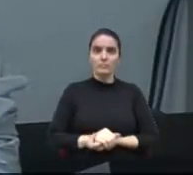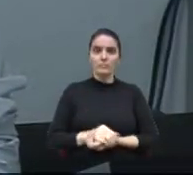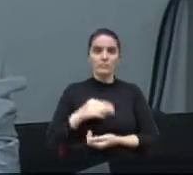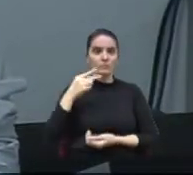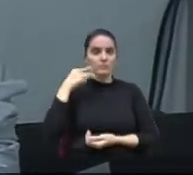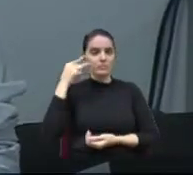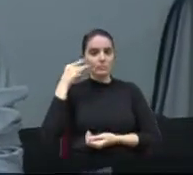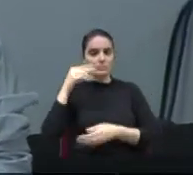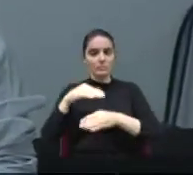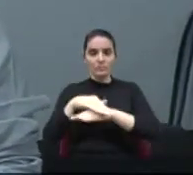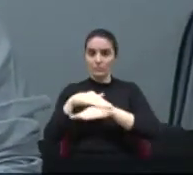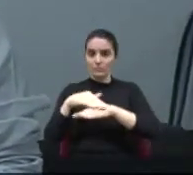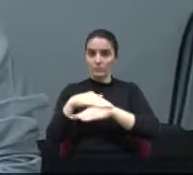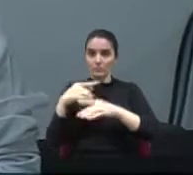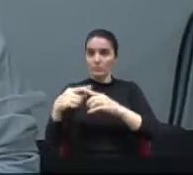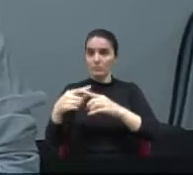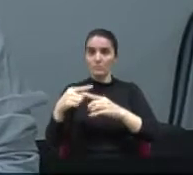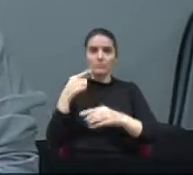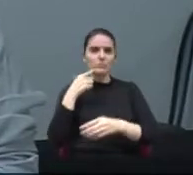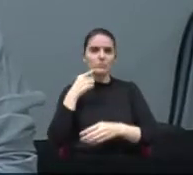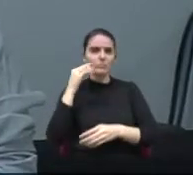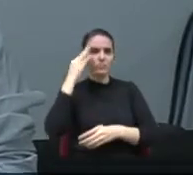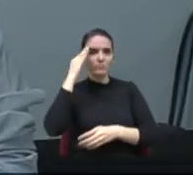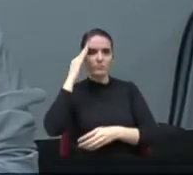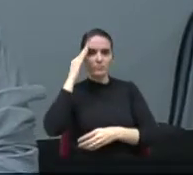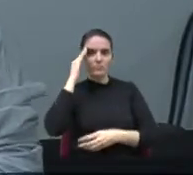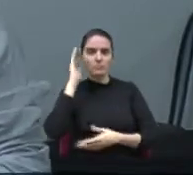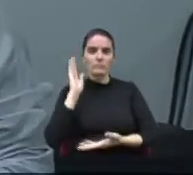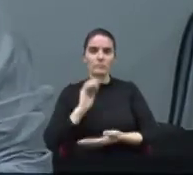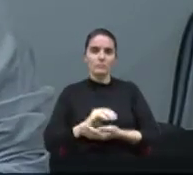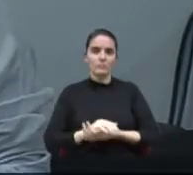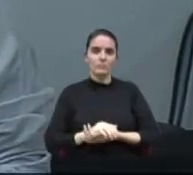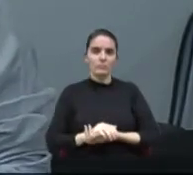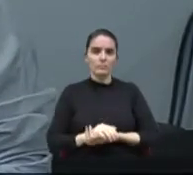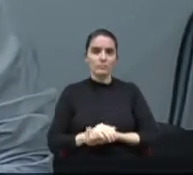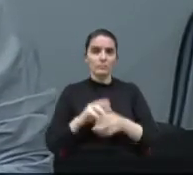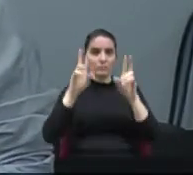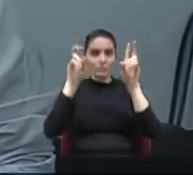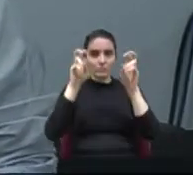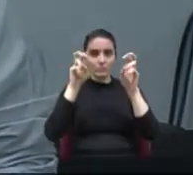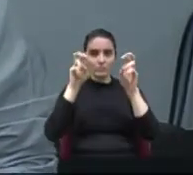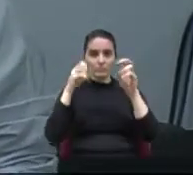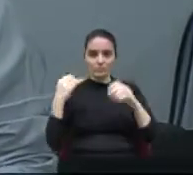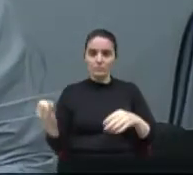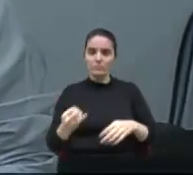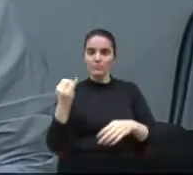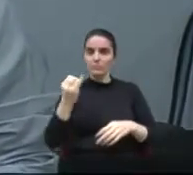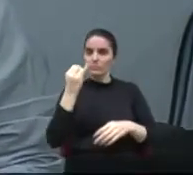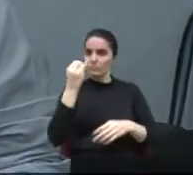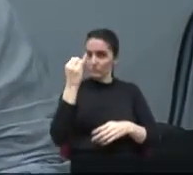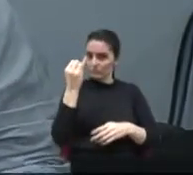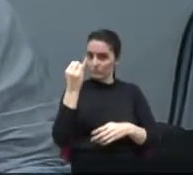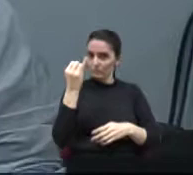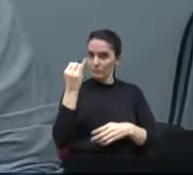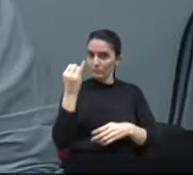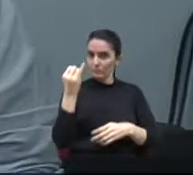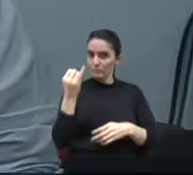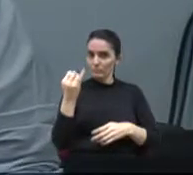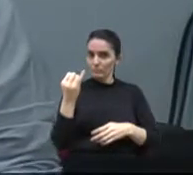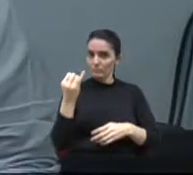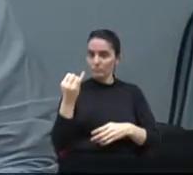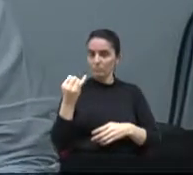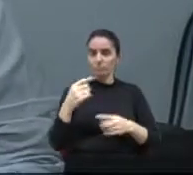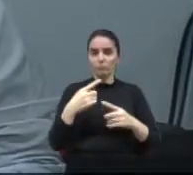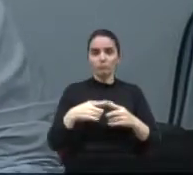conversar, porque no meu entender, estou dizendo entender do vereador Cleiton, eu acho que é um assunto de extrema importância, do qual já recebi denúncias